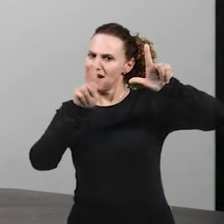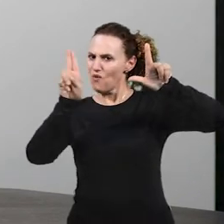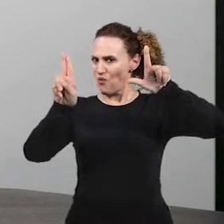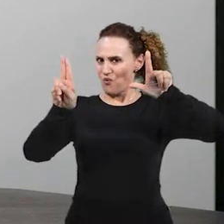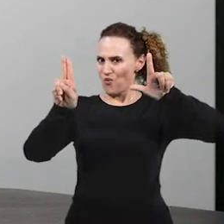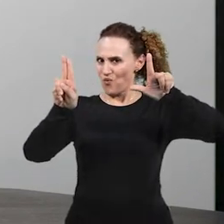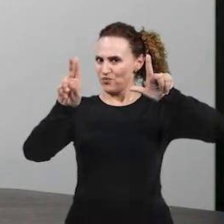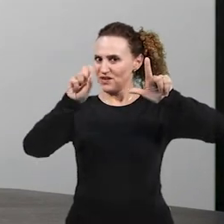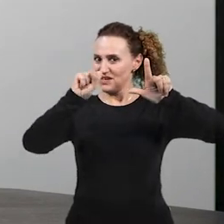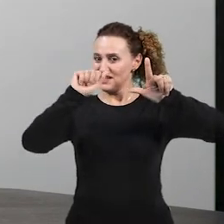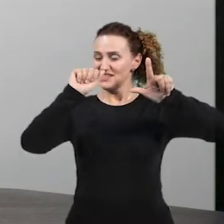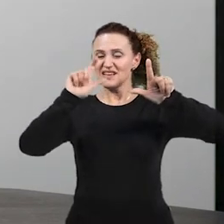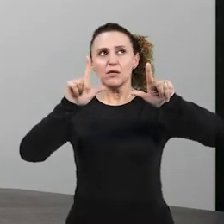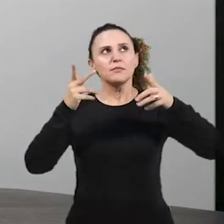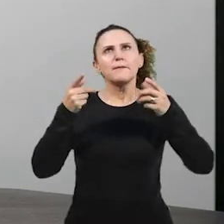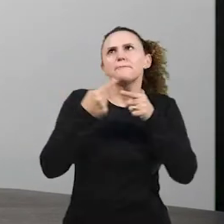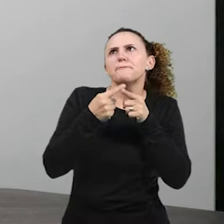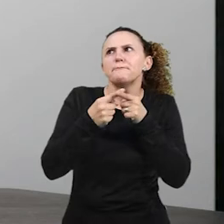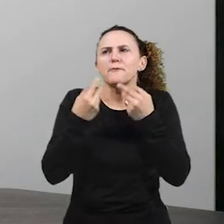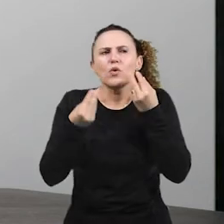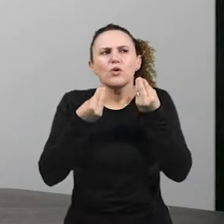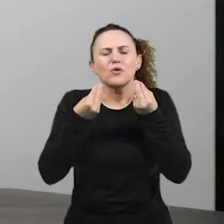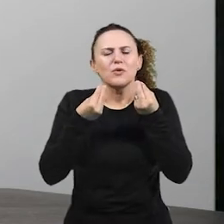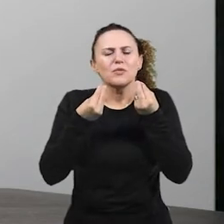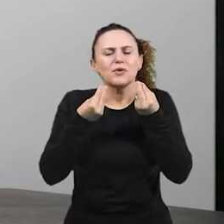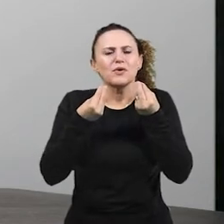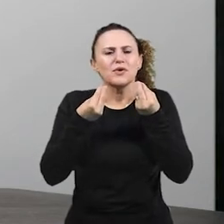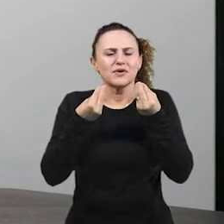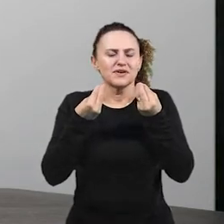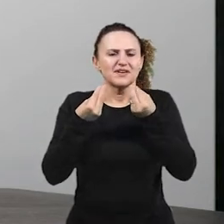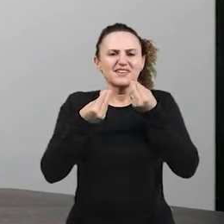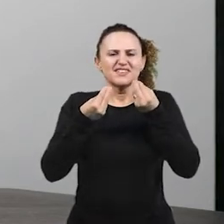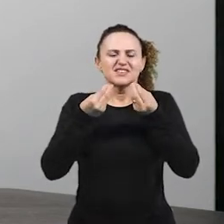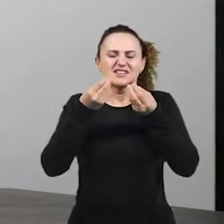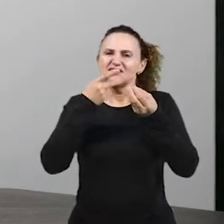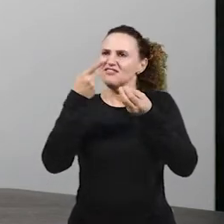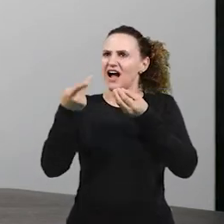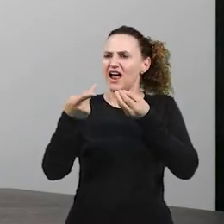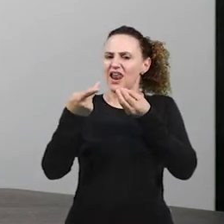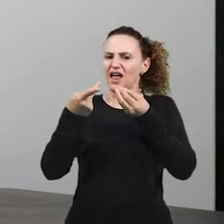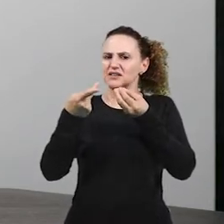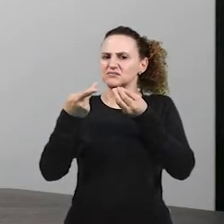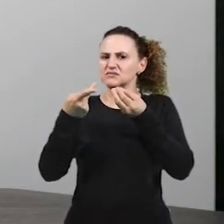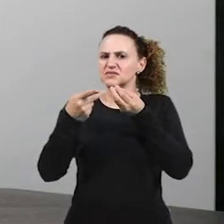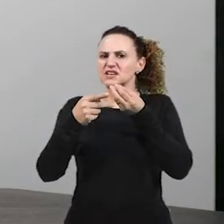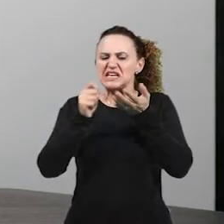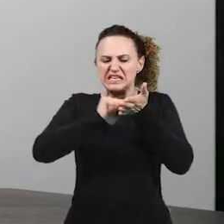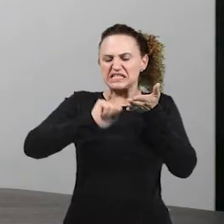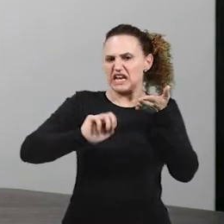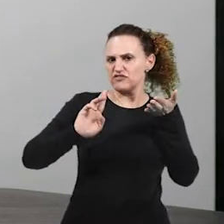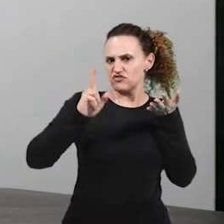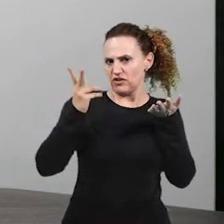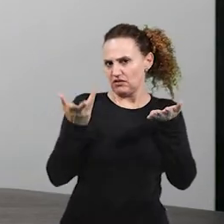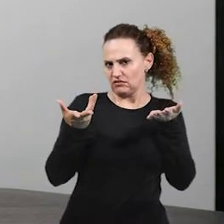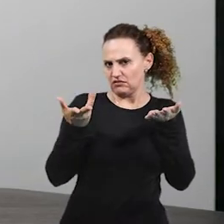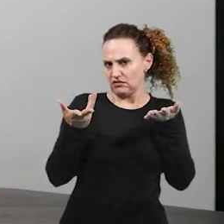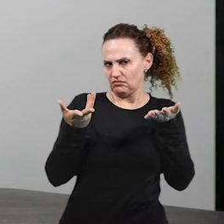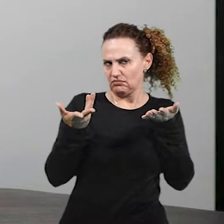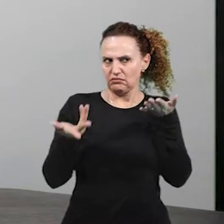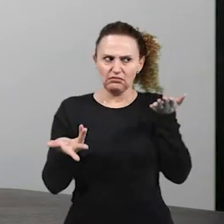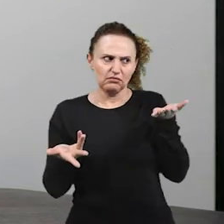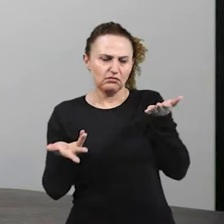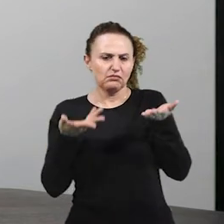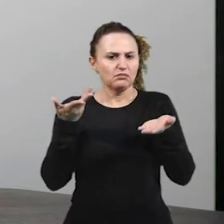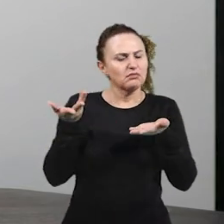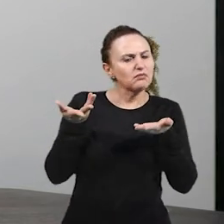porque é porque a gente fala de um jeito escreve de outro não é assim que você tem que explicar mas por que que a gente escreve